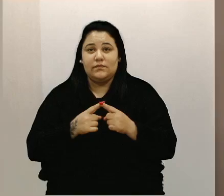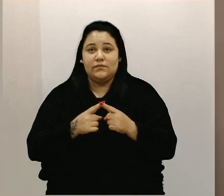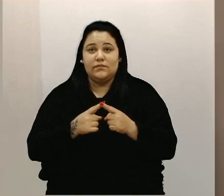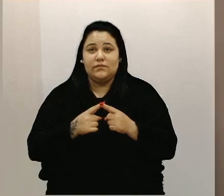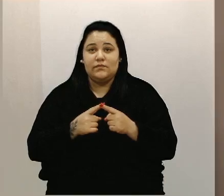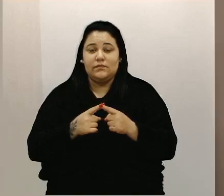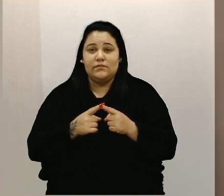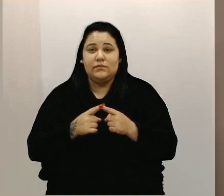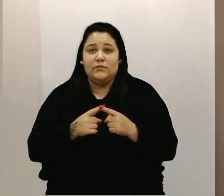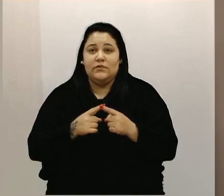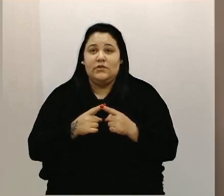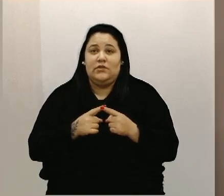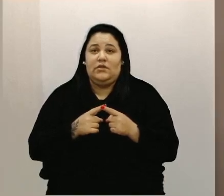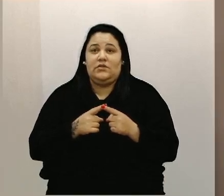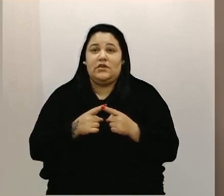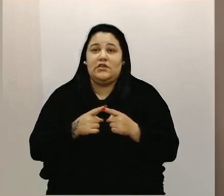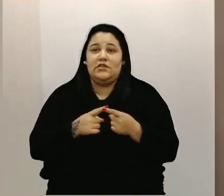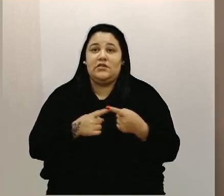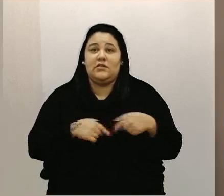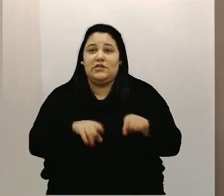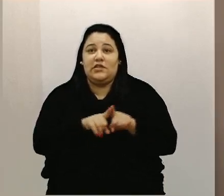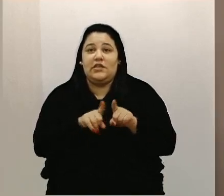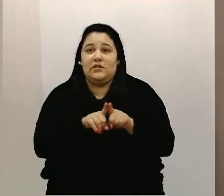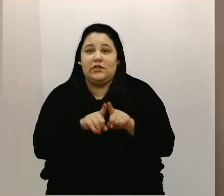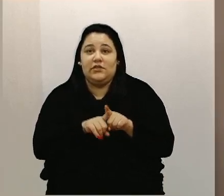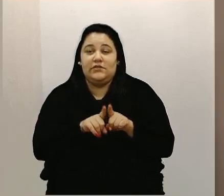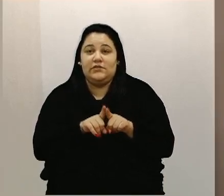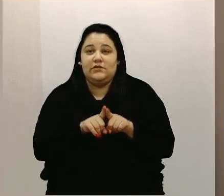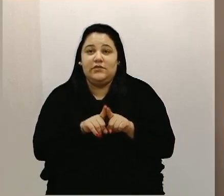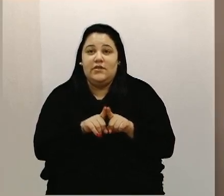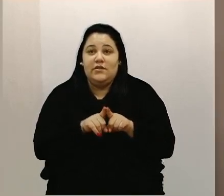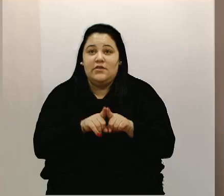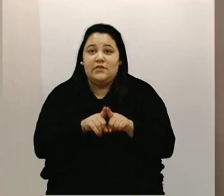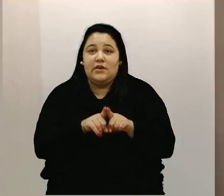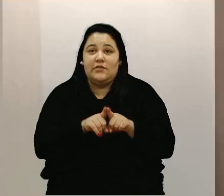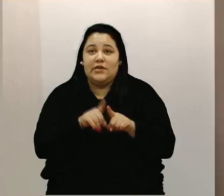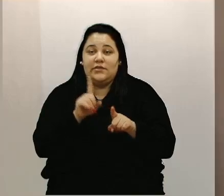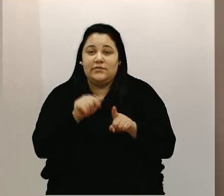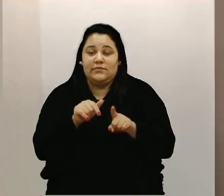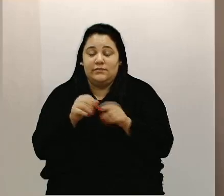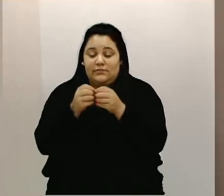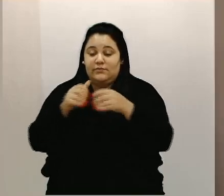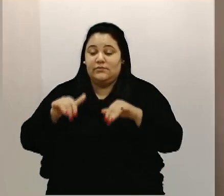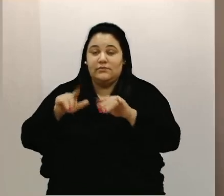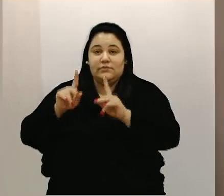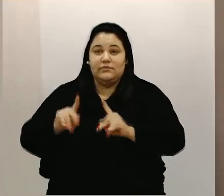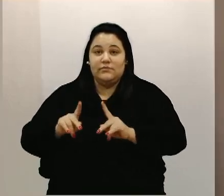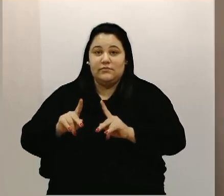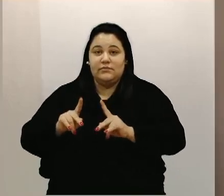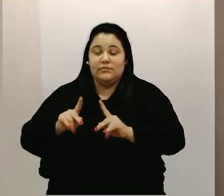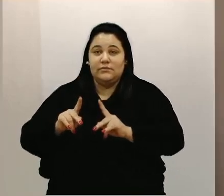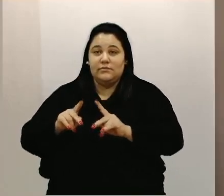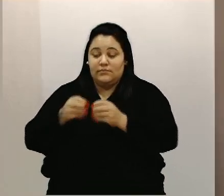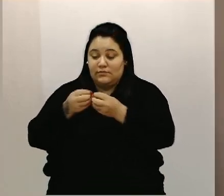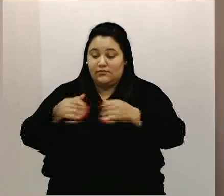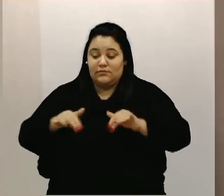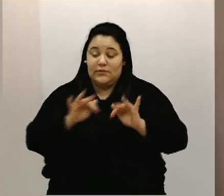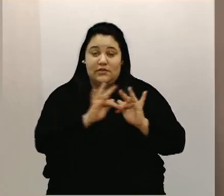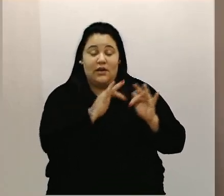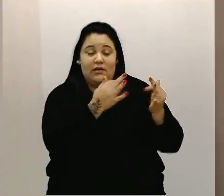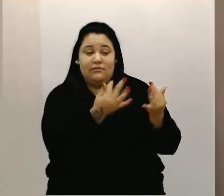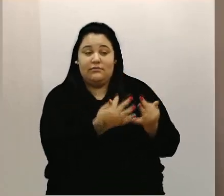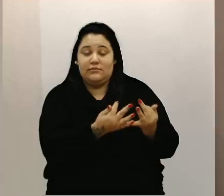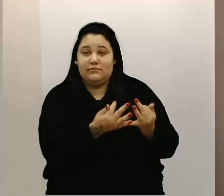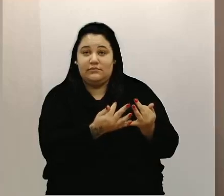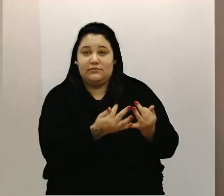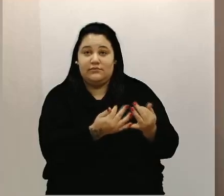atingir intimamente as vereadoras, as pessoas, atinge as famílias, atinge